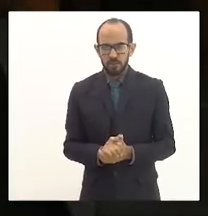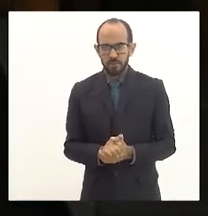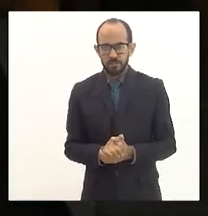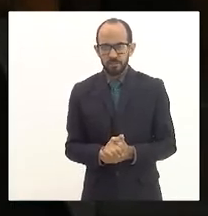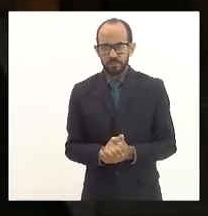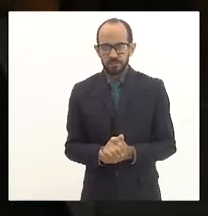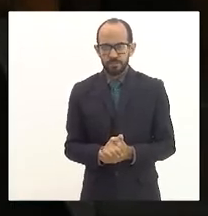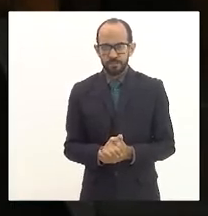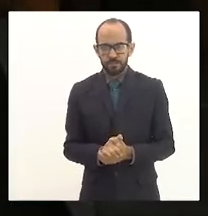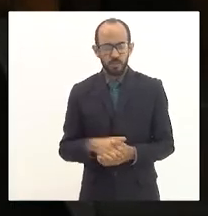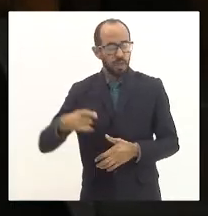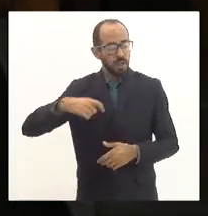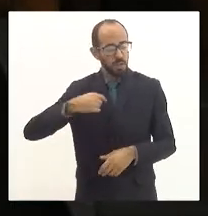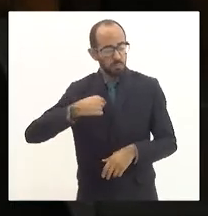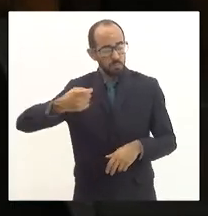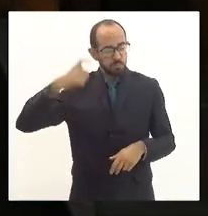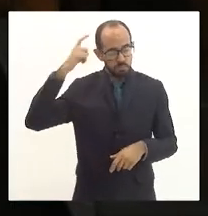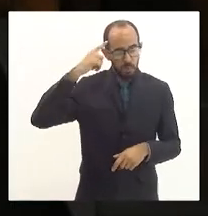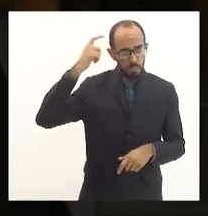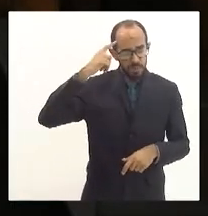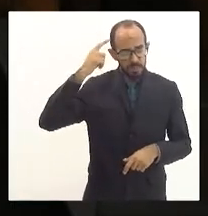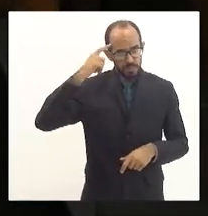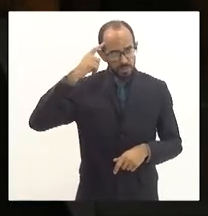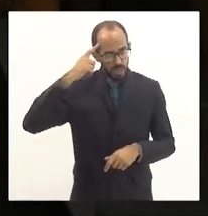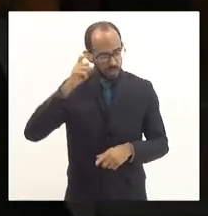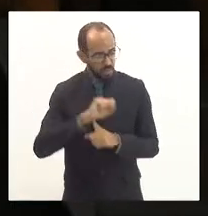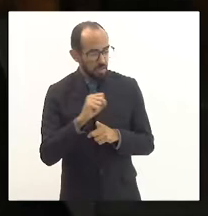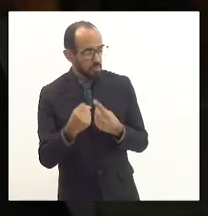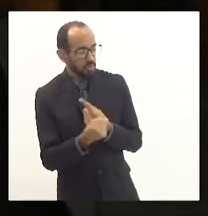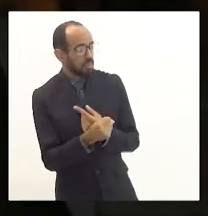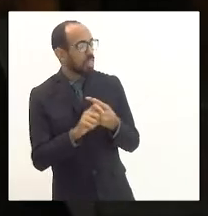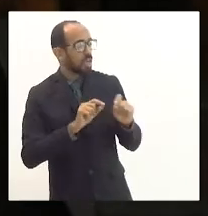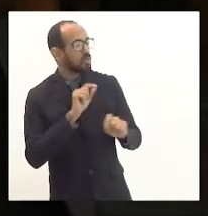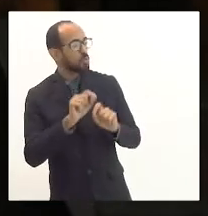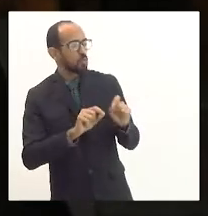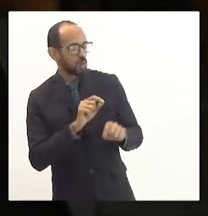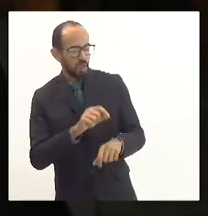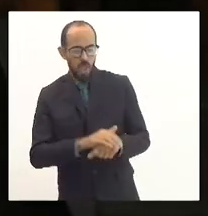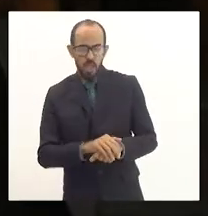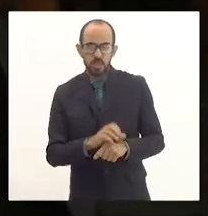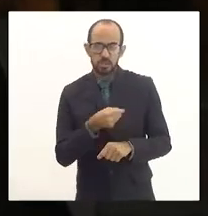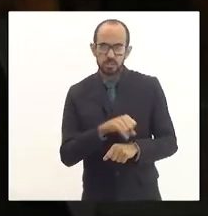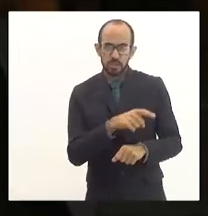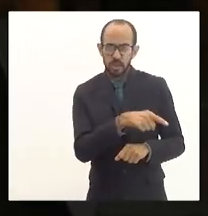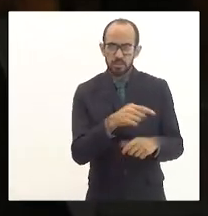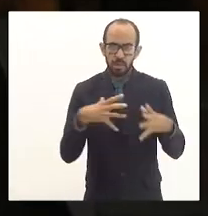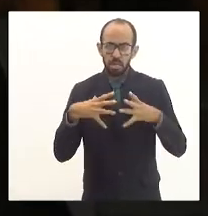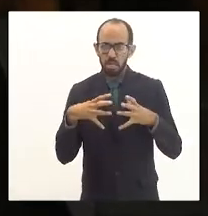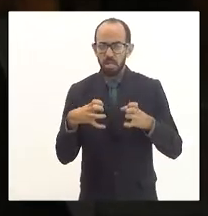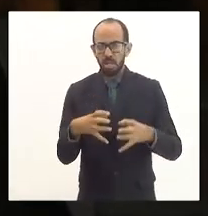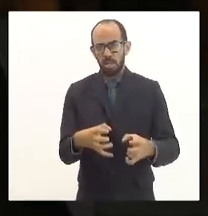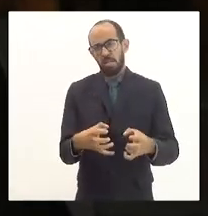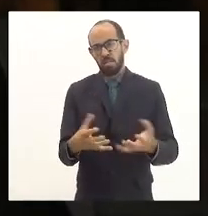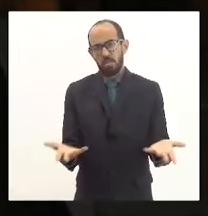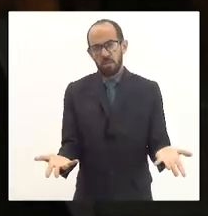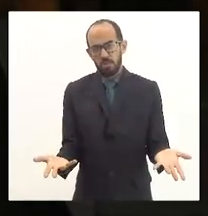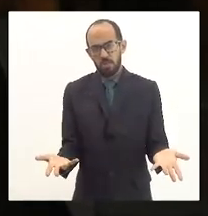é o que eu vou pensar da sociedade bom então